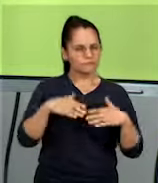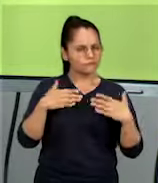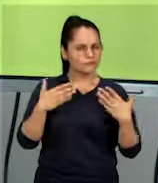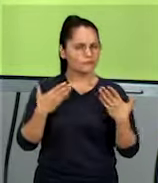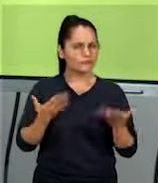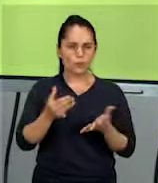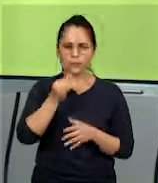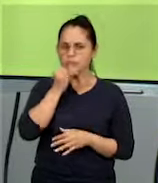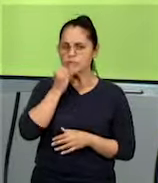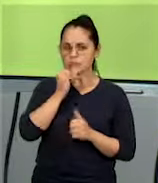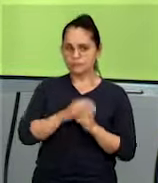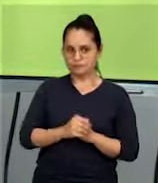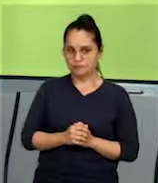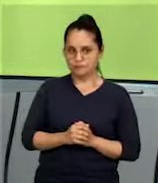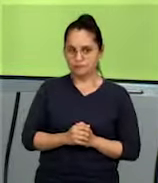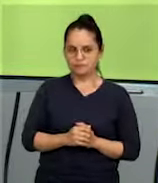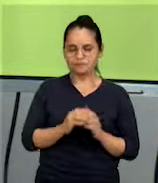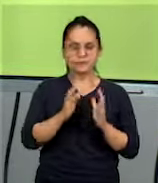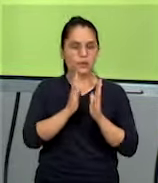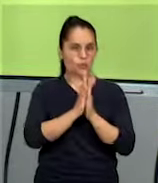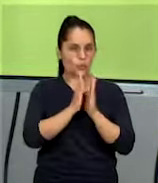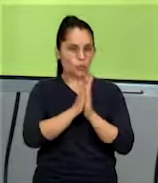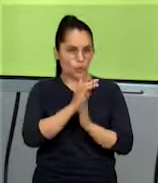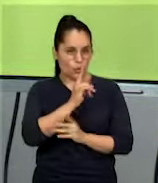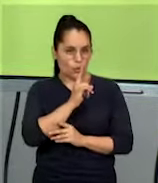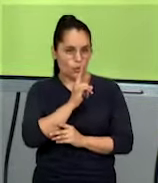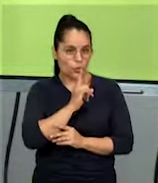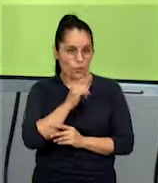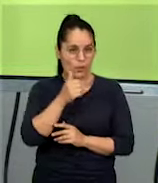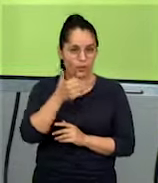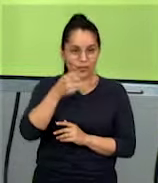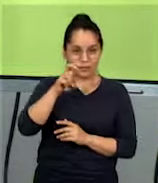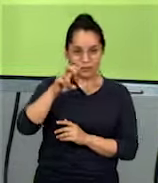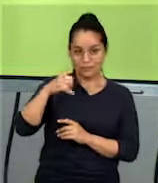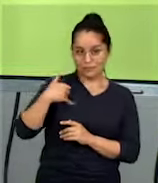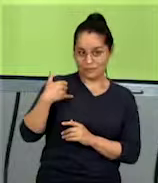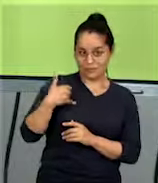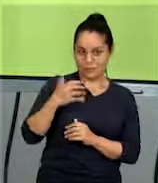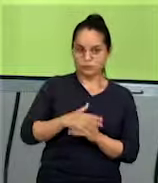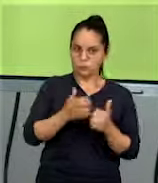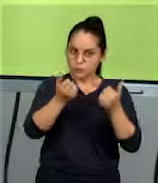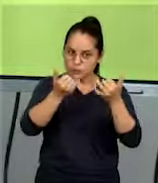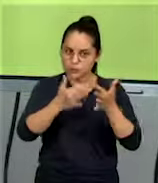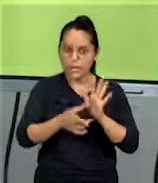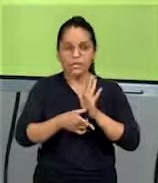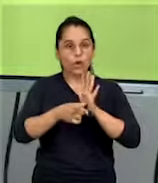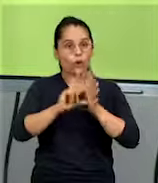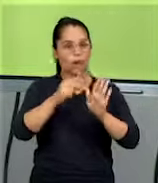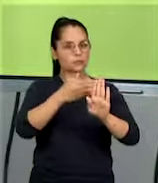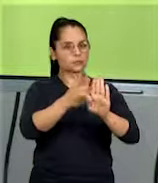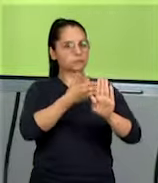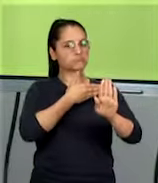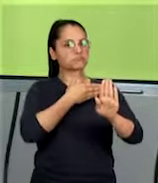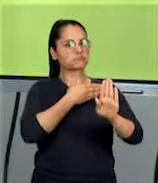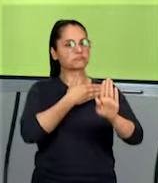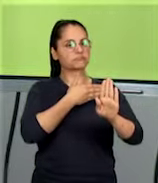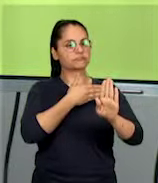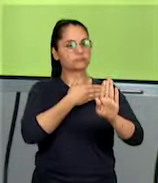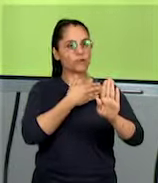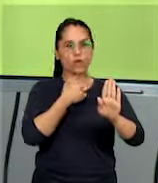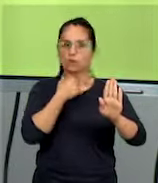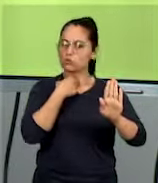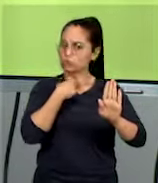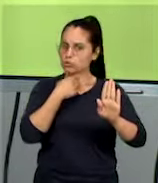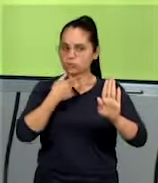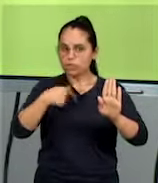Então, por exemplo, o caso da festa de 15 anos, eu expliquei para vocês que a menina, antes de debutar, ela não podia estar